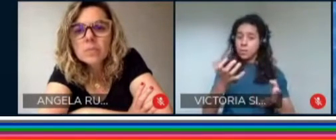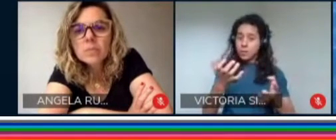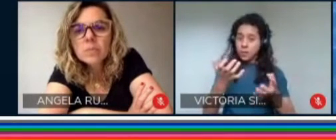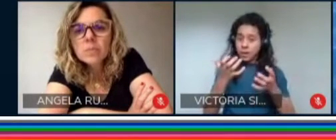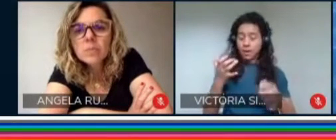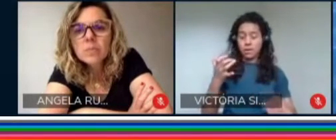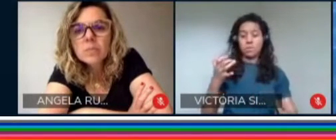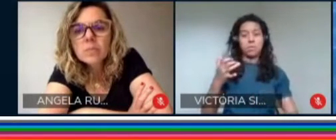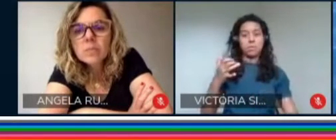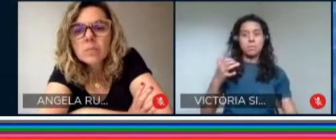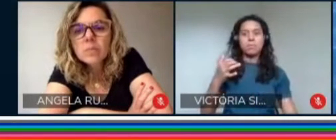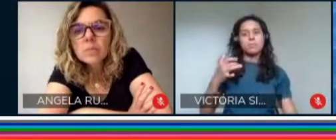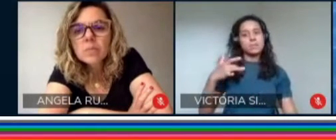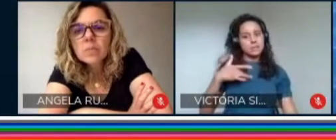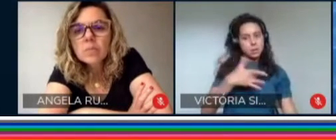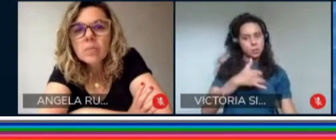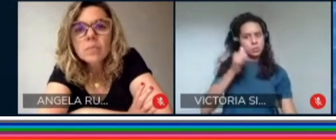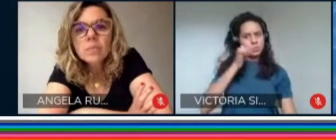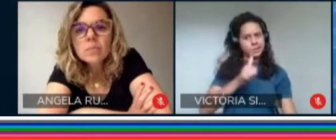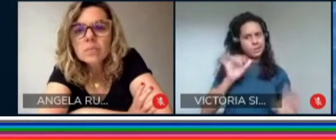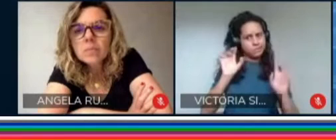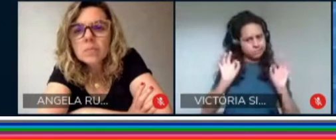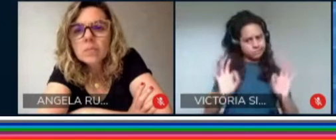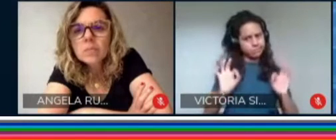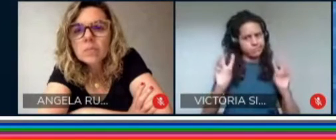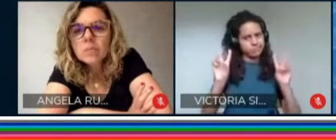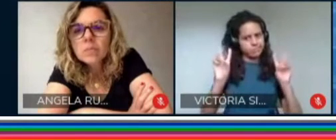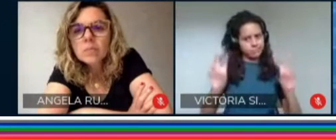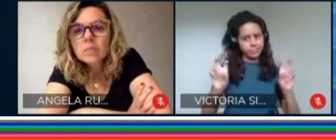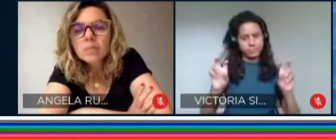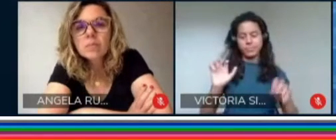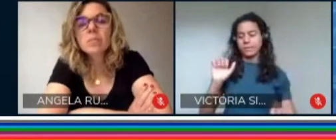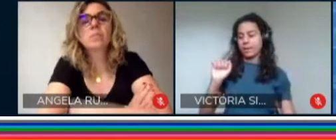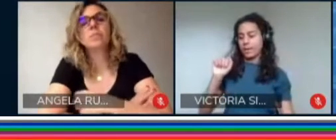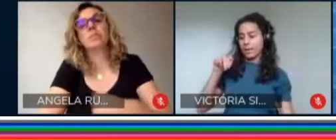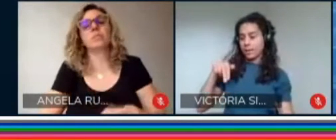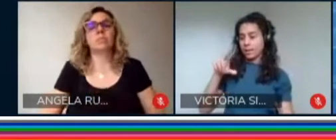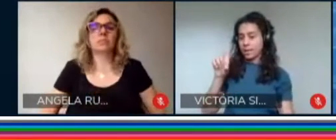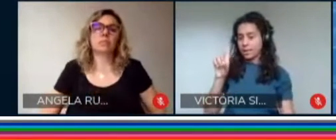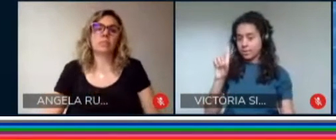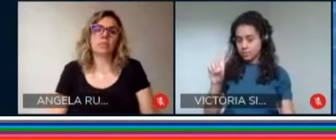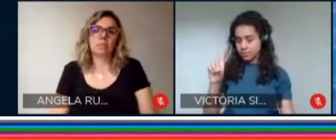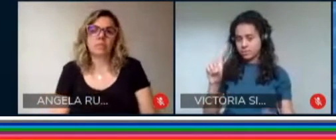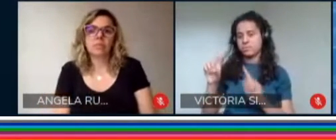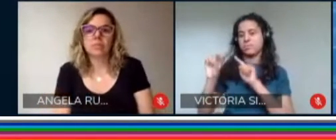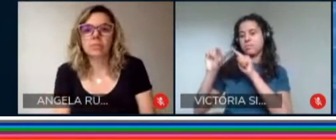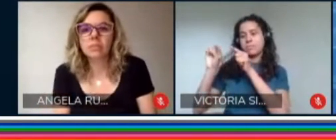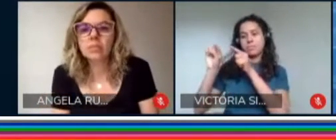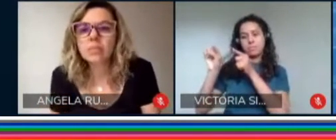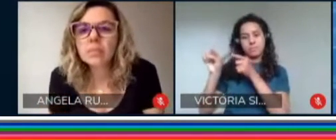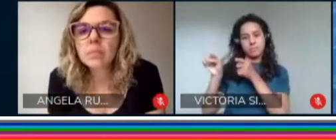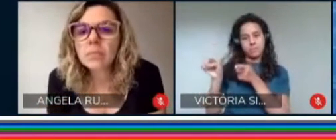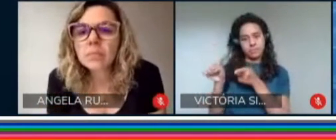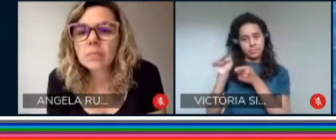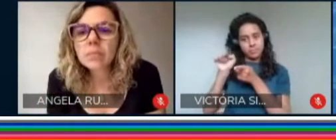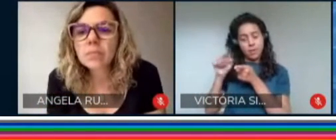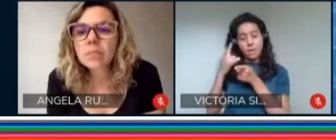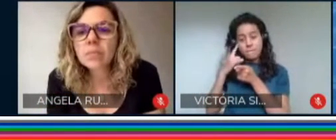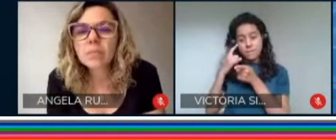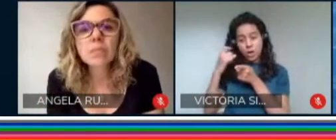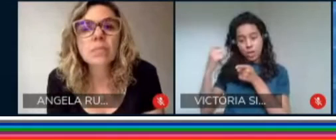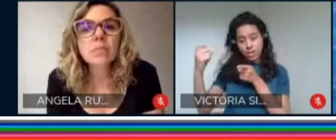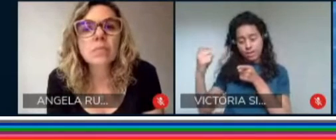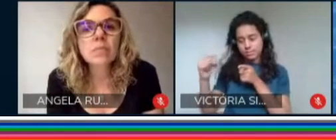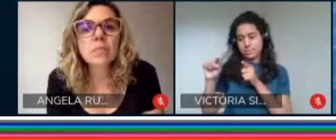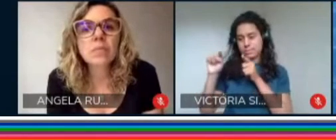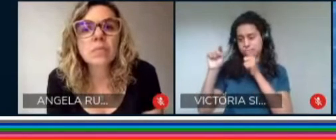da mulher, né? And, aí fecha o parênteses. And, entre parênteses, violência,